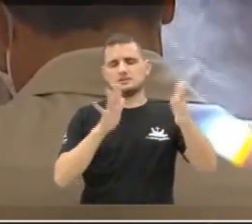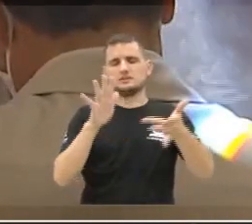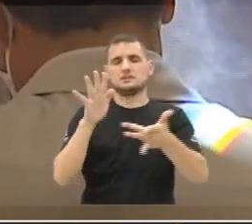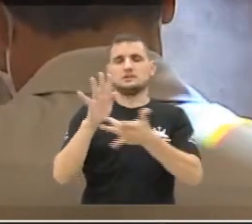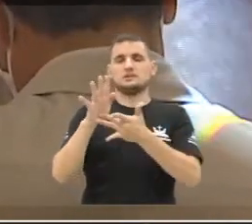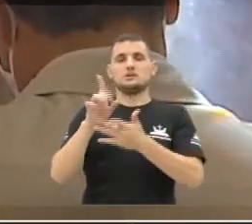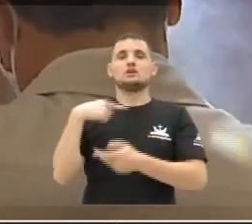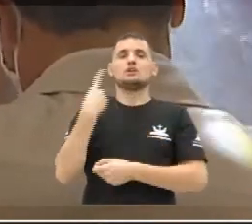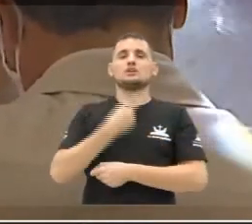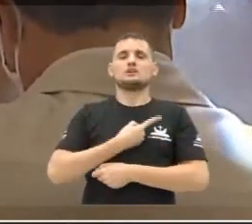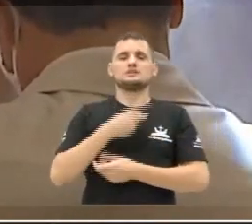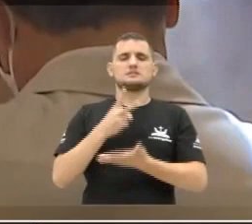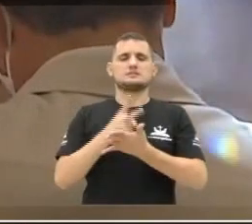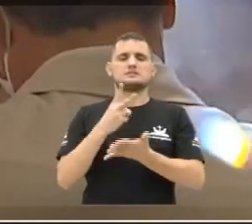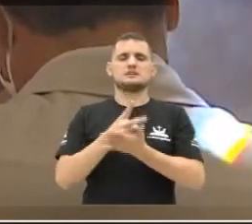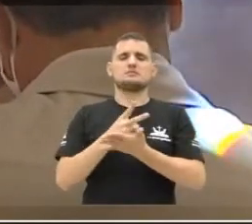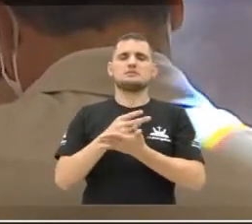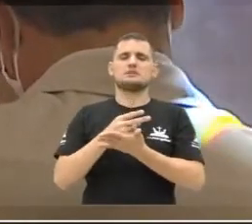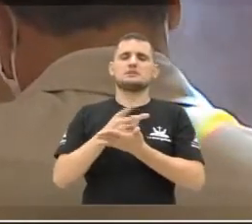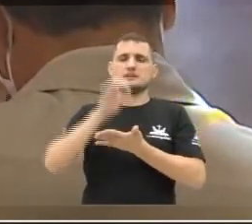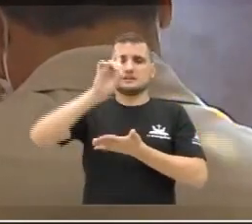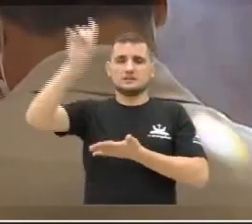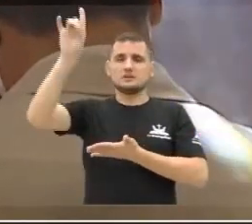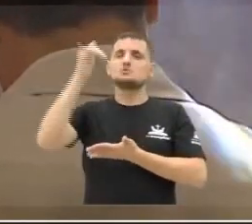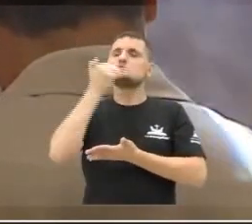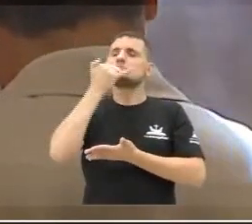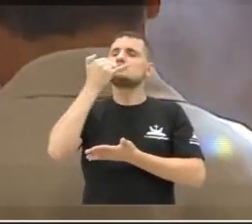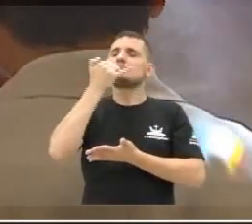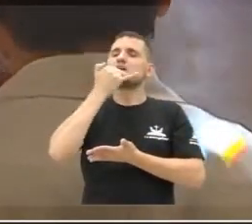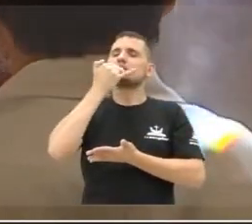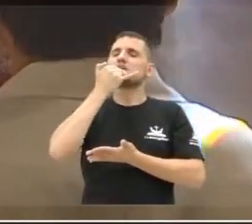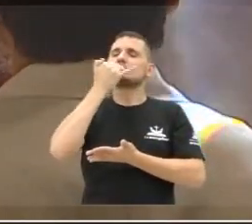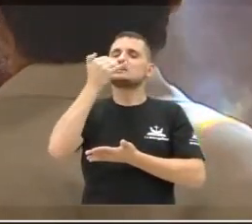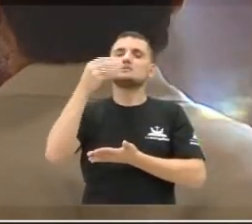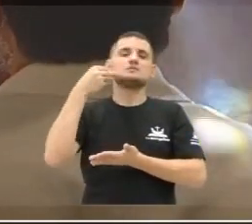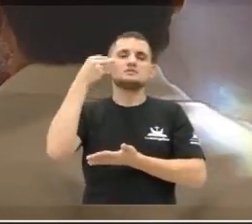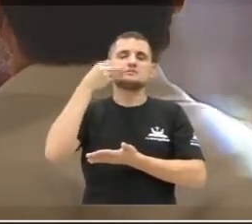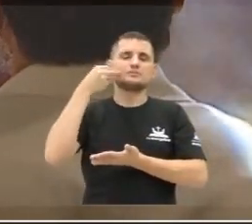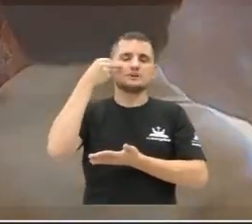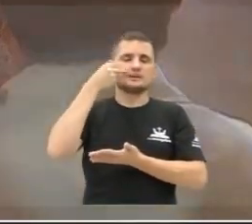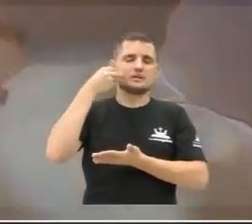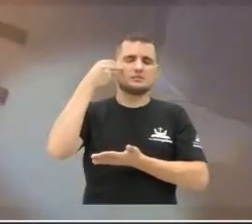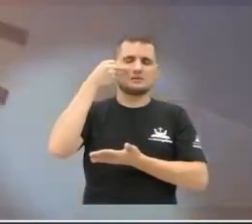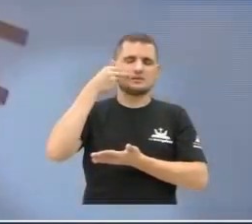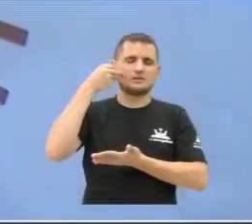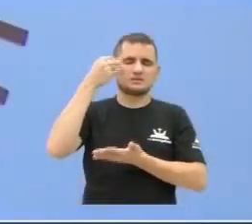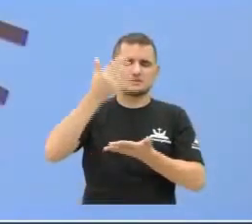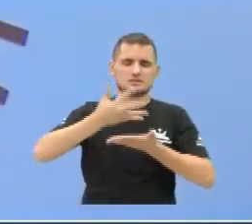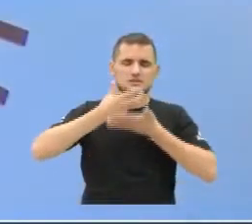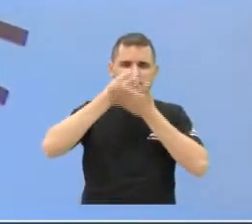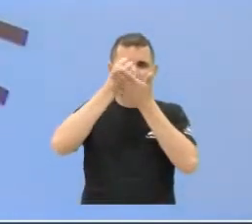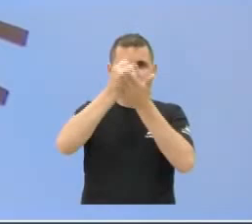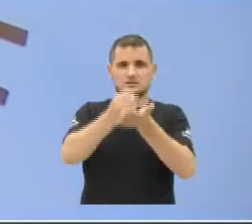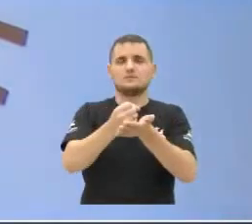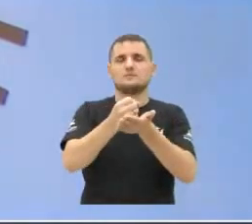sangue, que experimentemos sempre em nós a sua eficácia